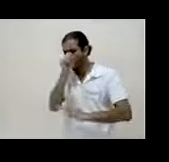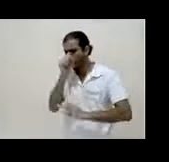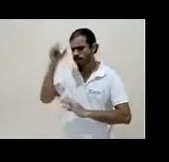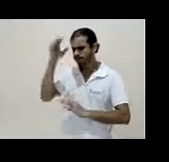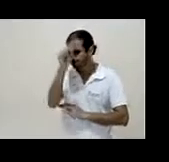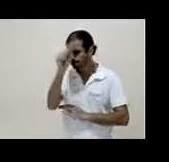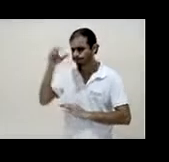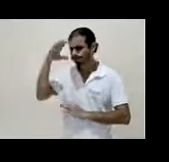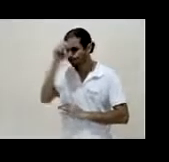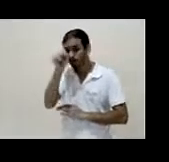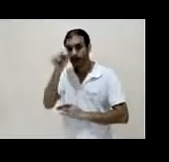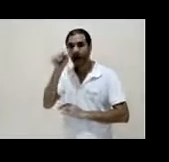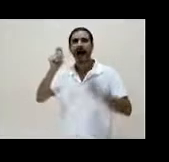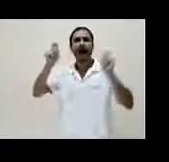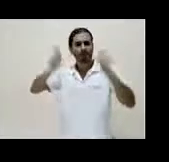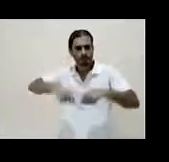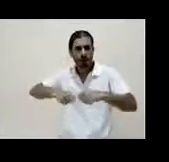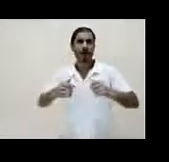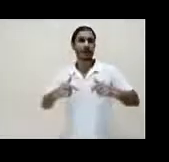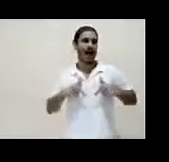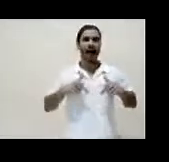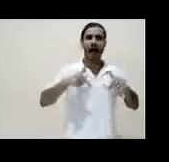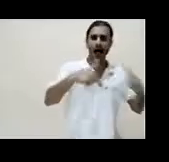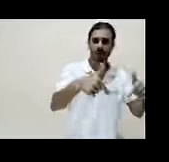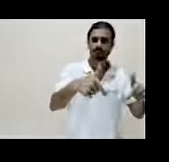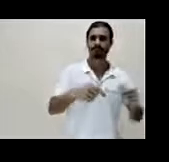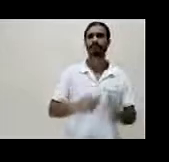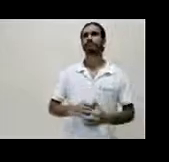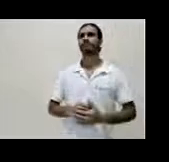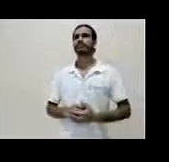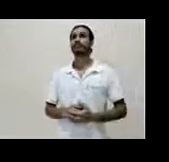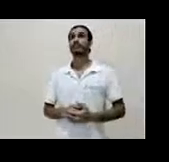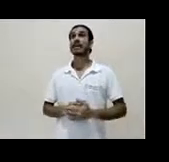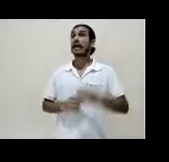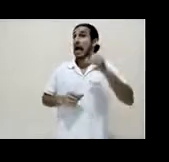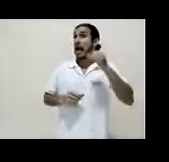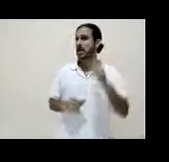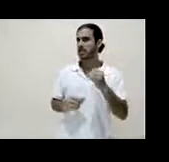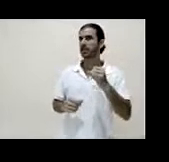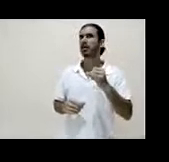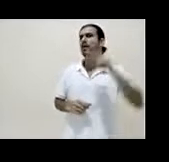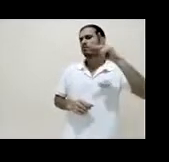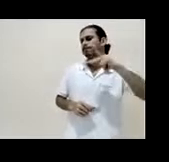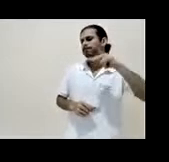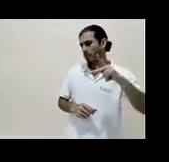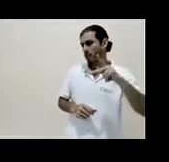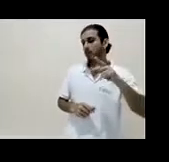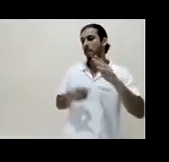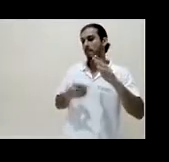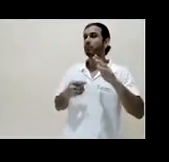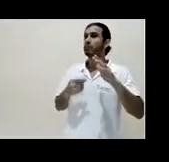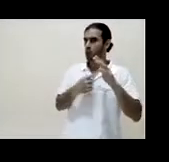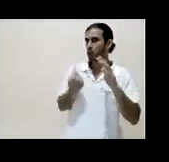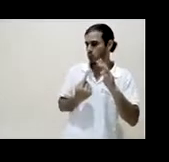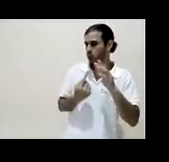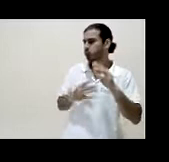a formação desse aluno, né, nessas dimensões aí que a BNCC ela prevê. Aí,